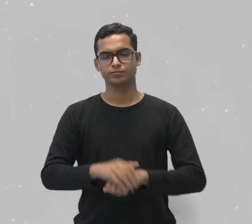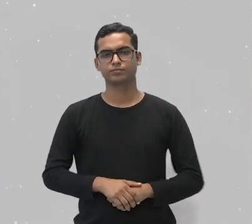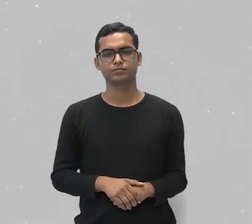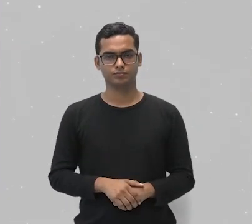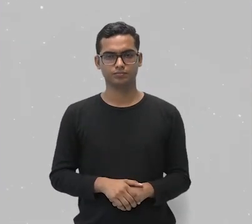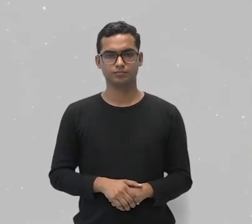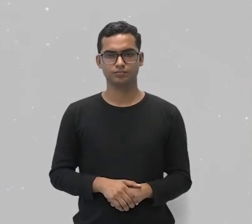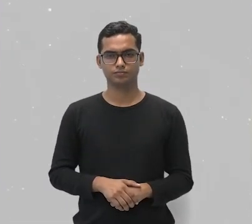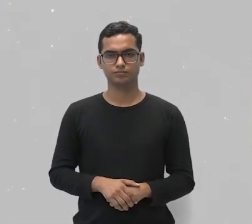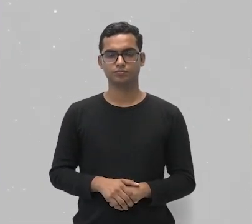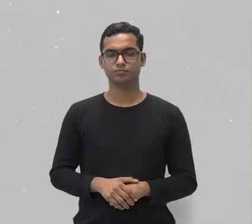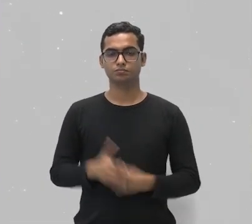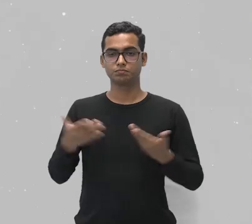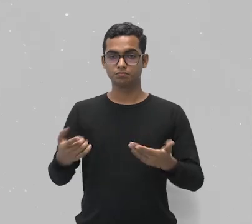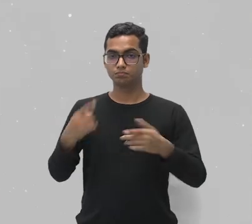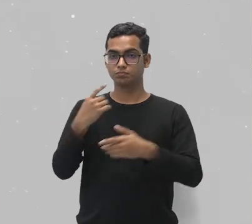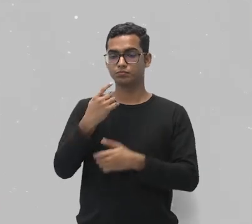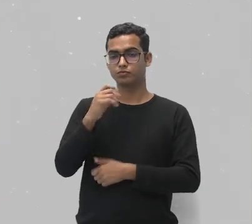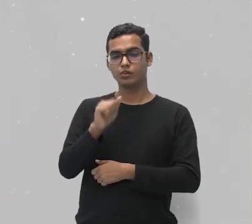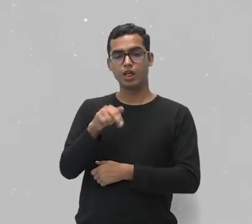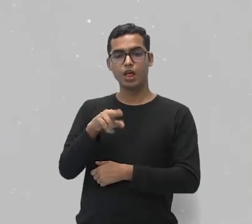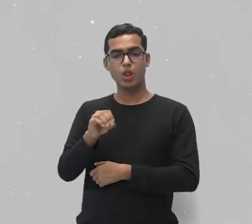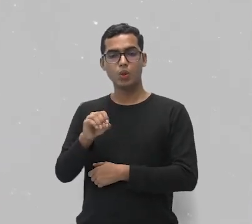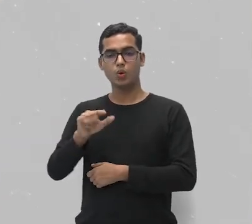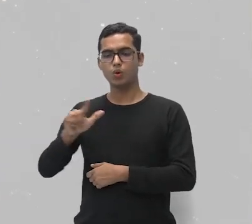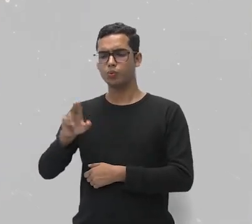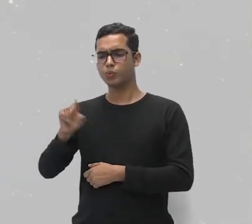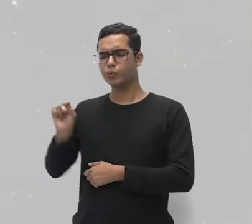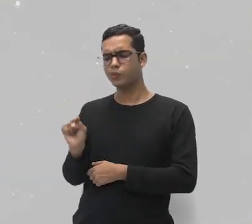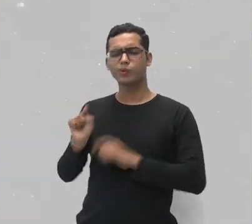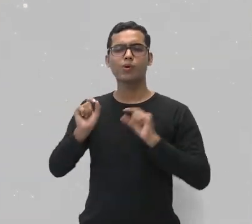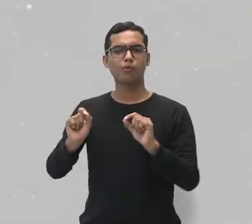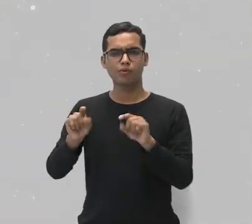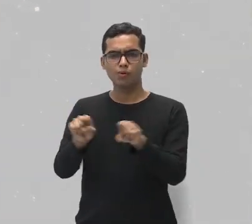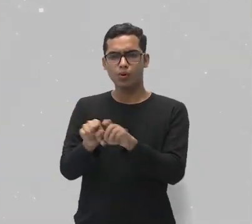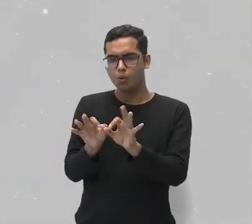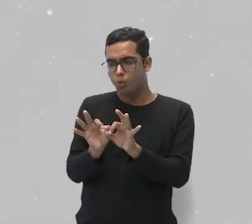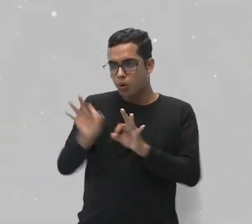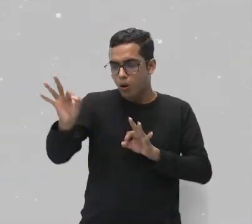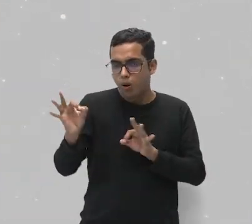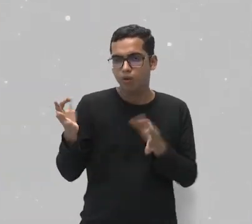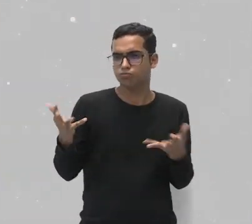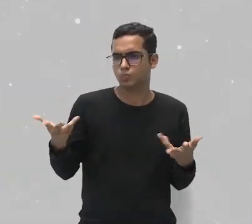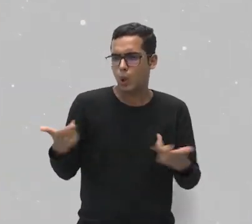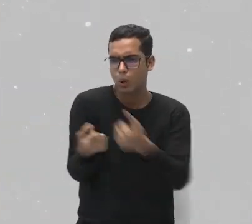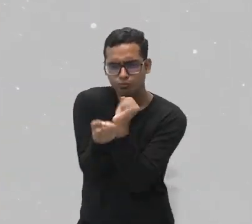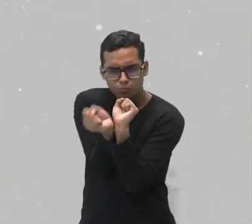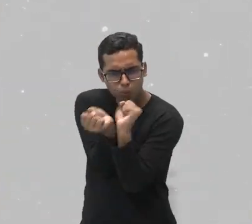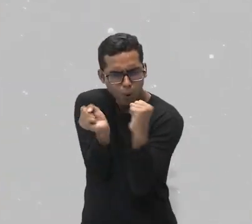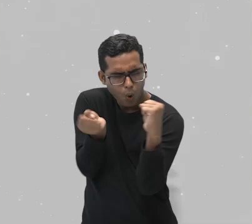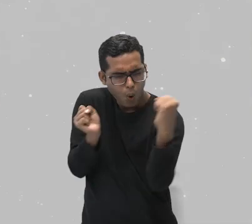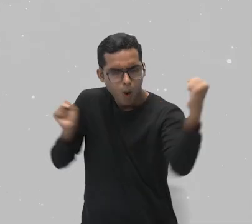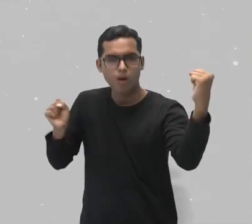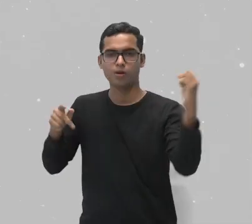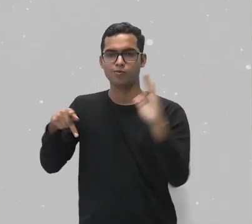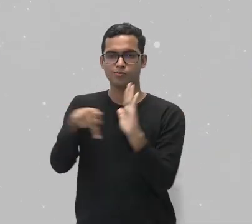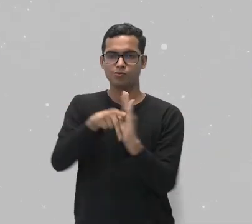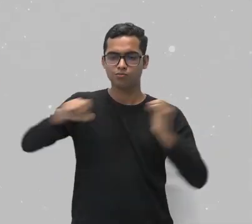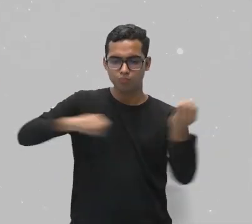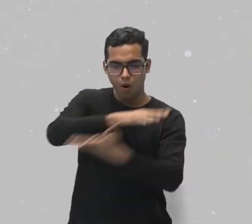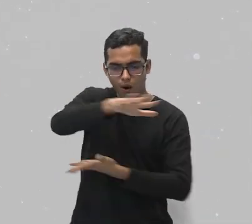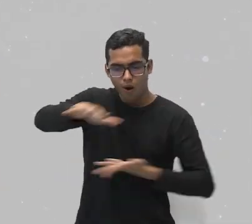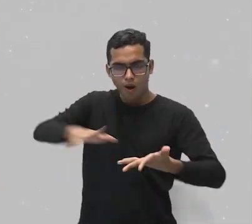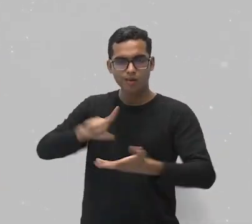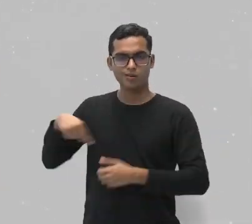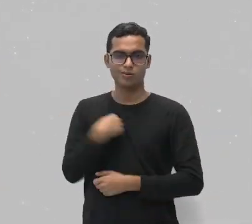O ano-luz, uma unidade de medida que nos lembra quão magnífico e infinito é o cosmos que